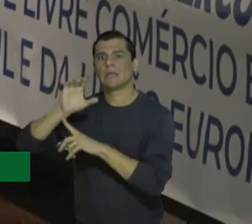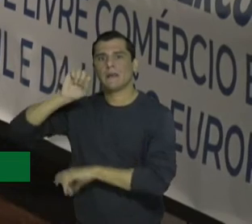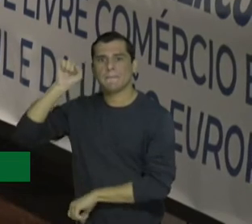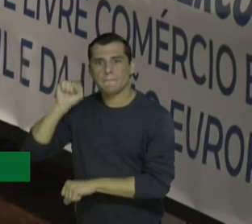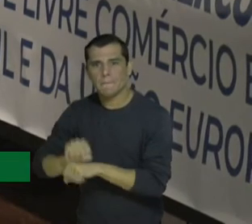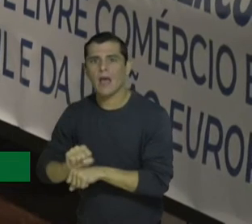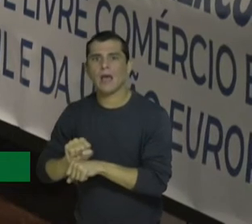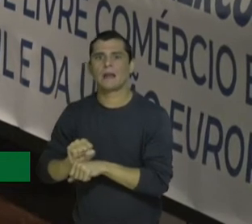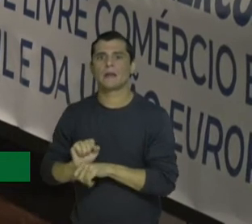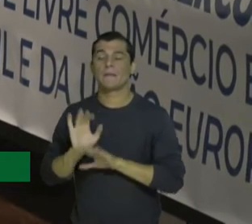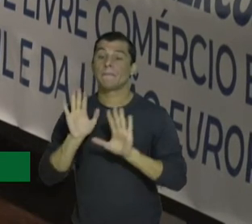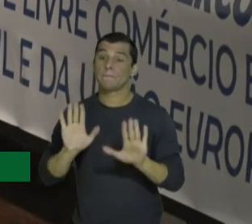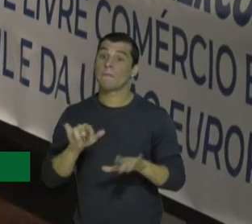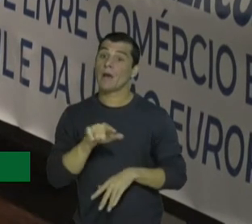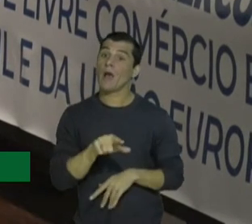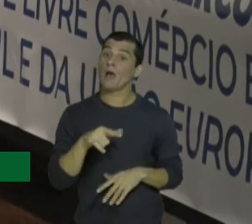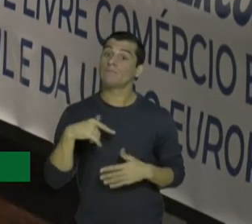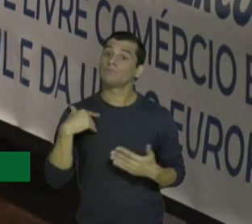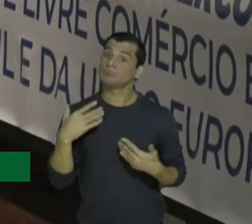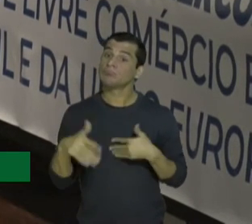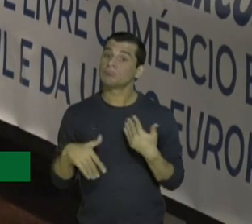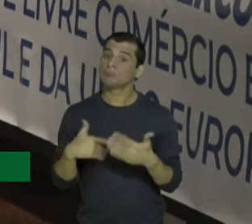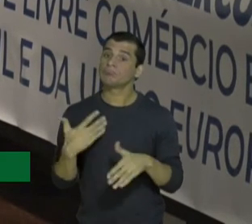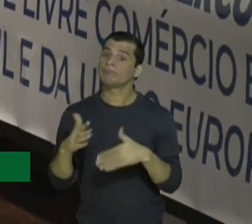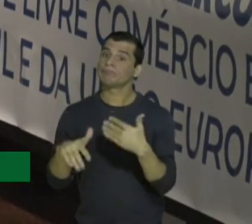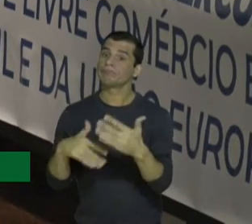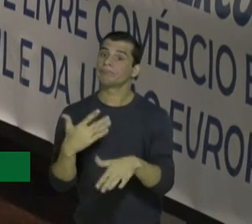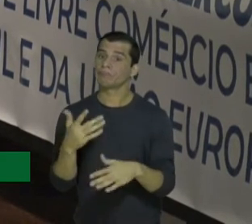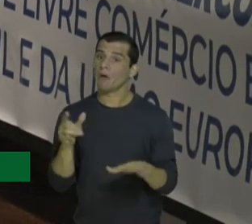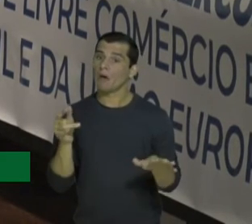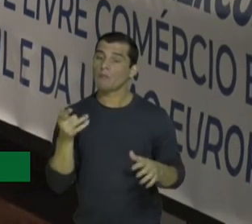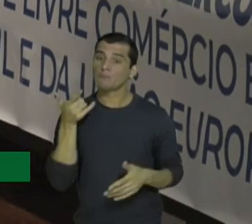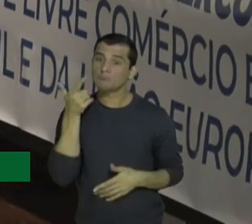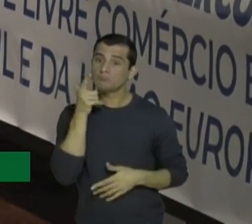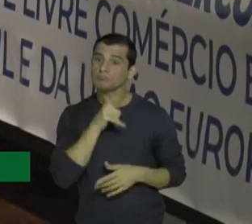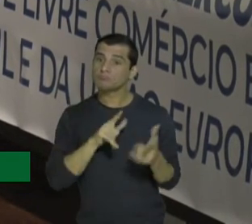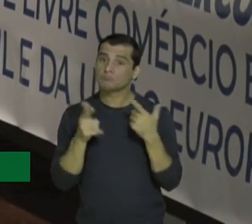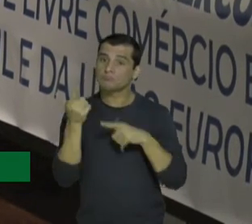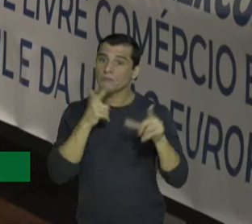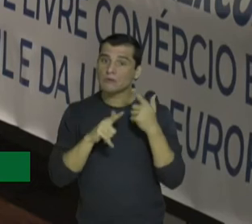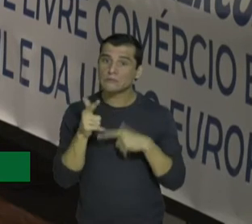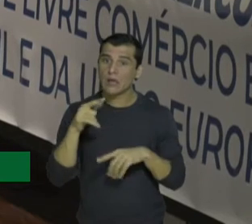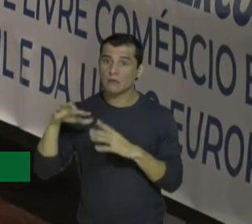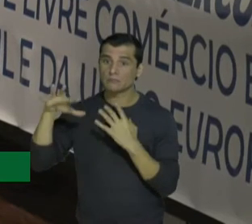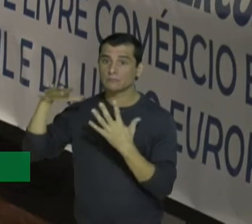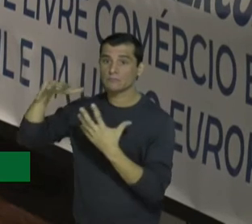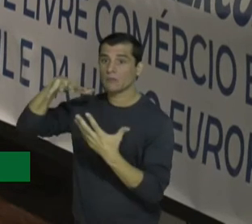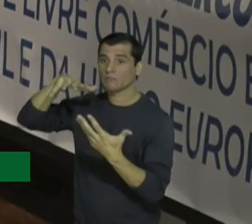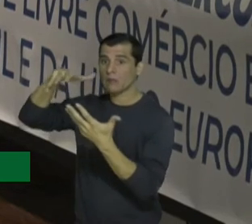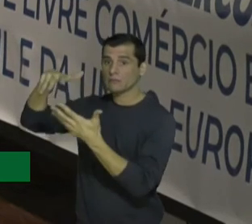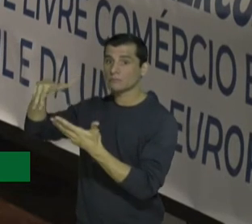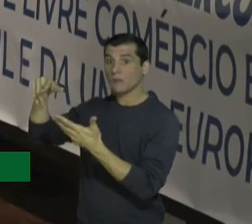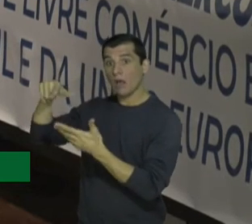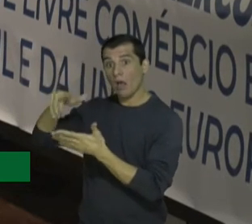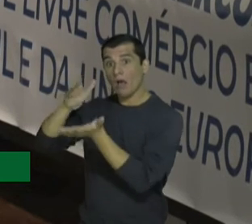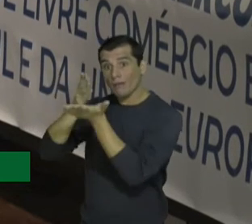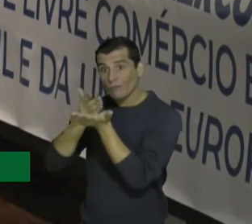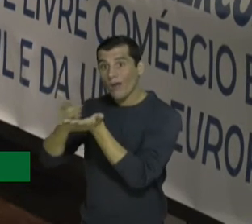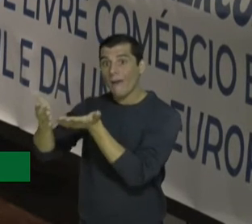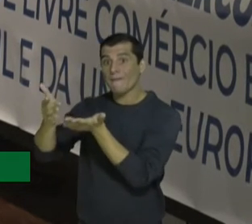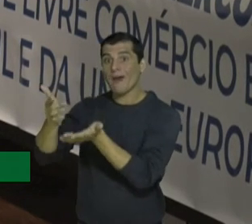e felizmente não foi isso que aconteceu a globalização veio a